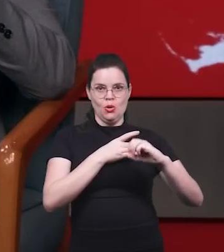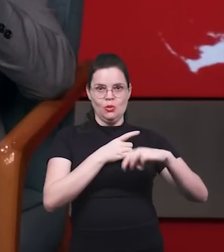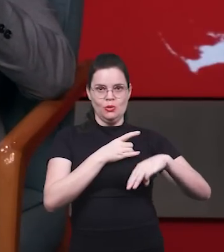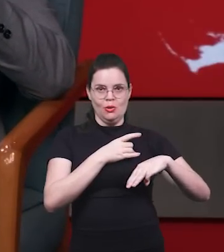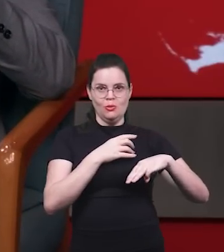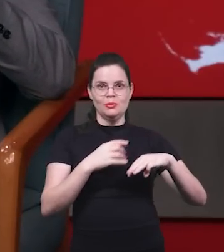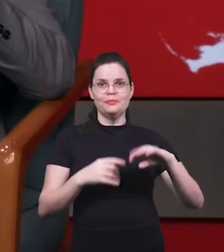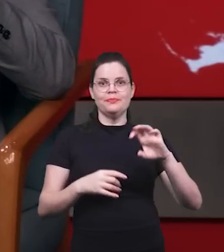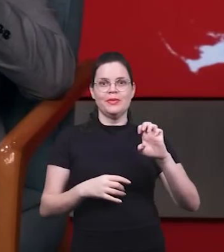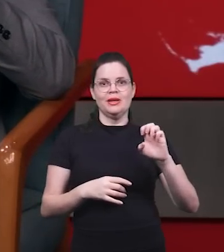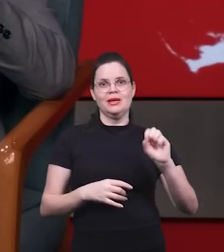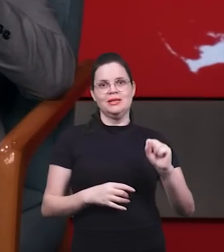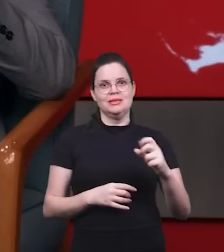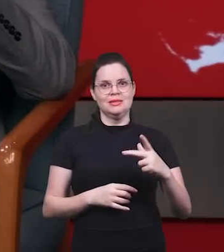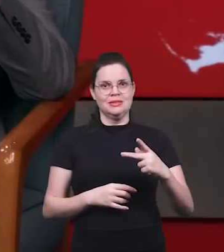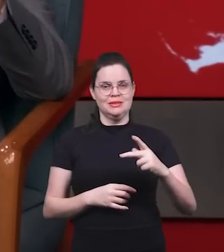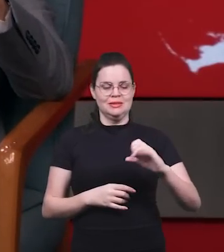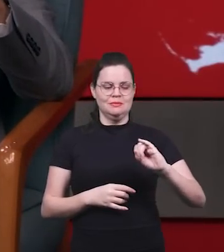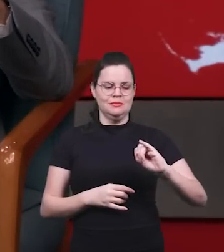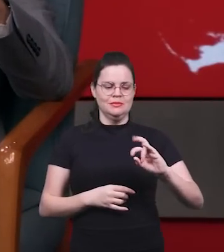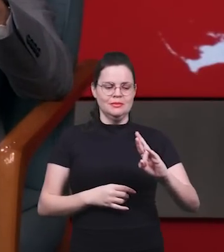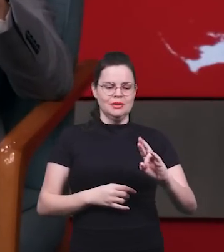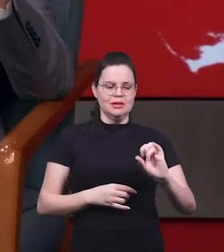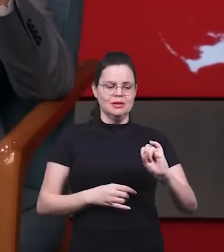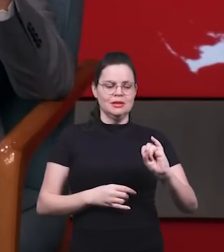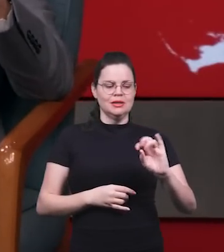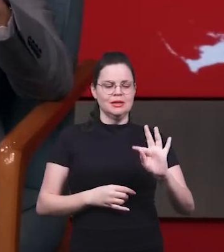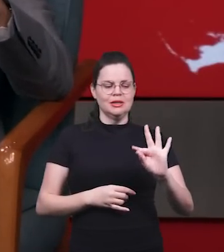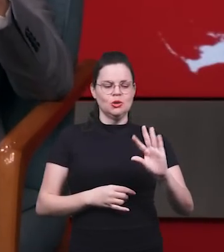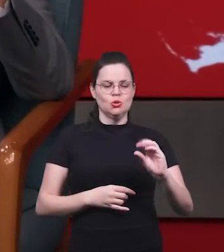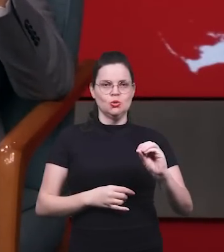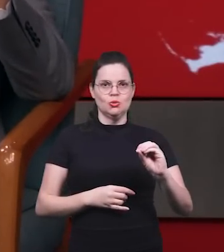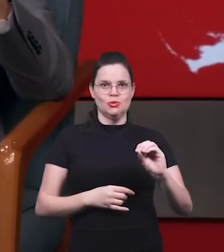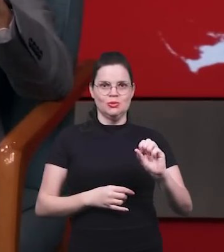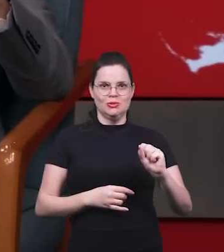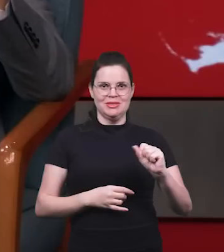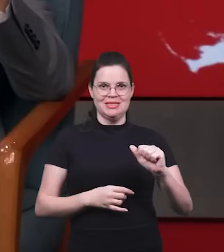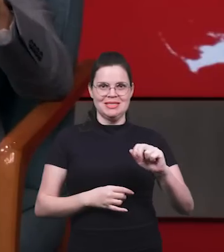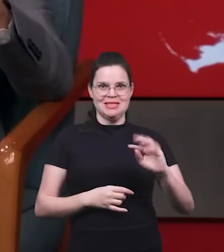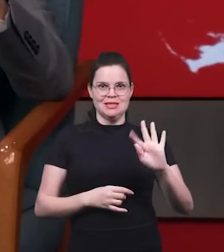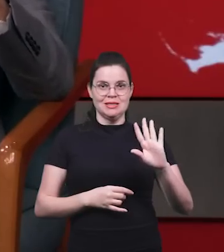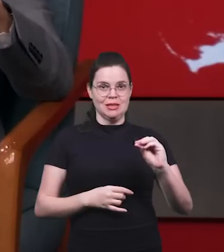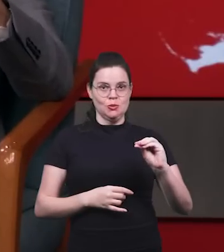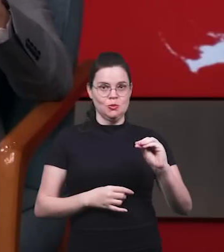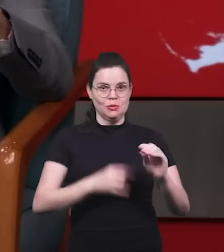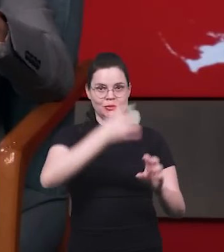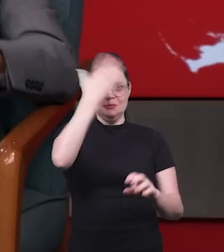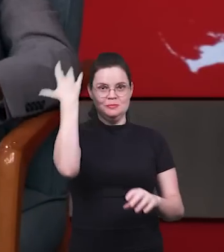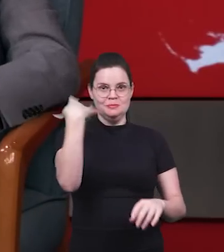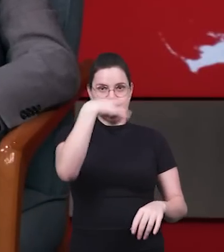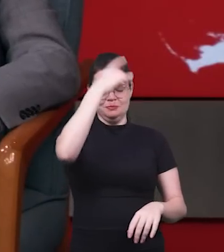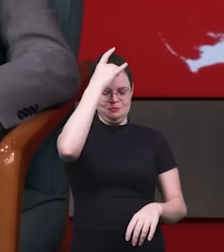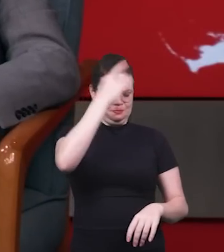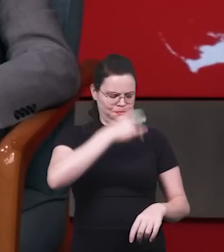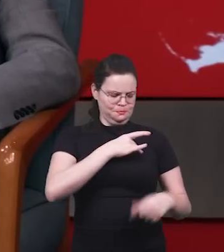com o Espírito Santo, na verdade, é encher a sua candeia de